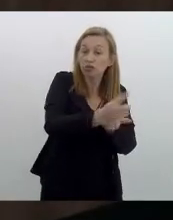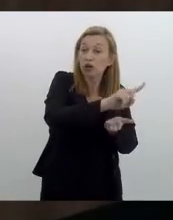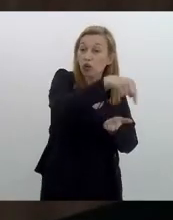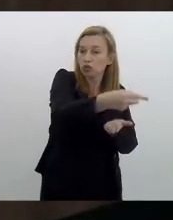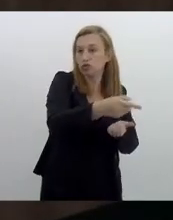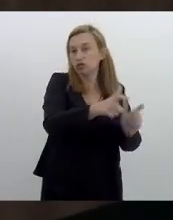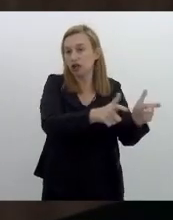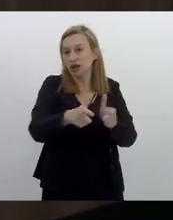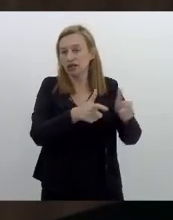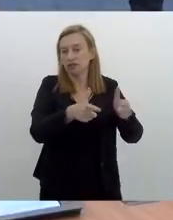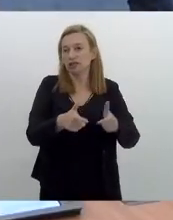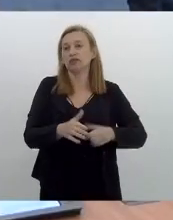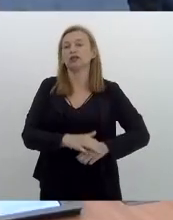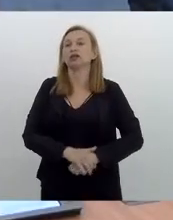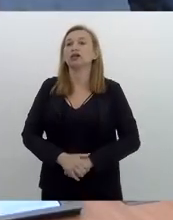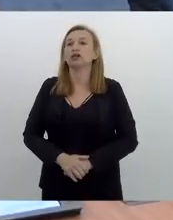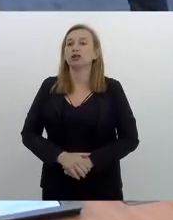certo